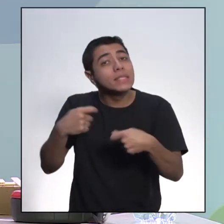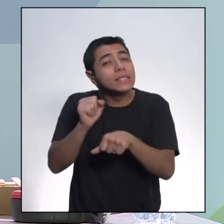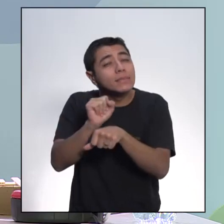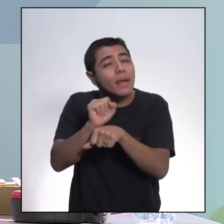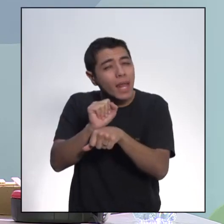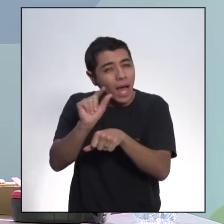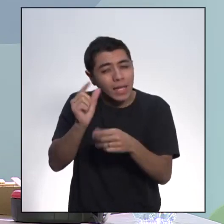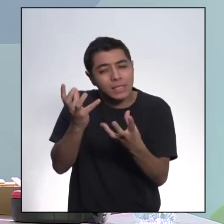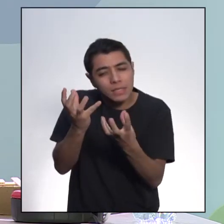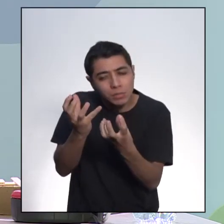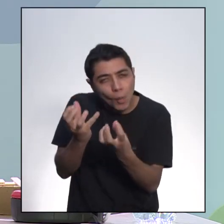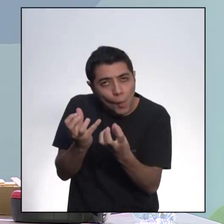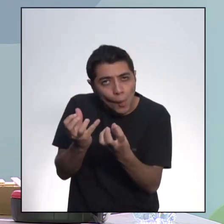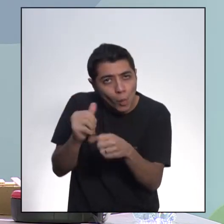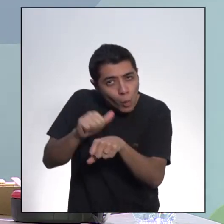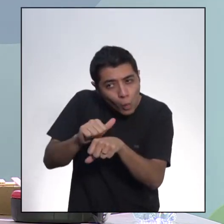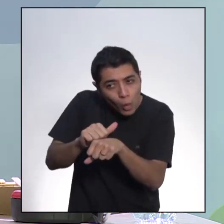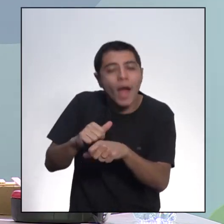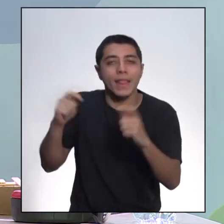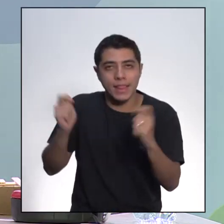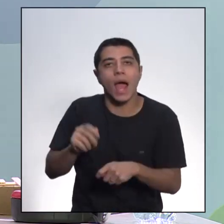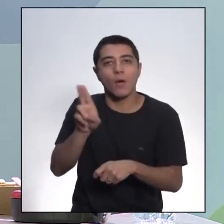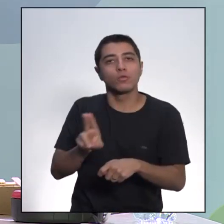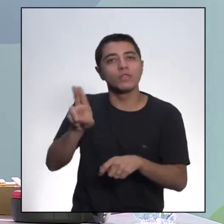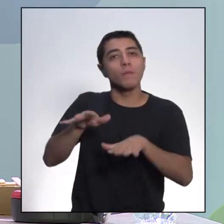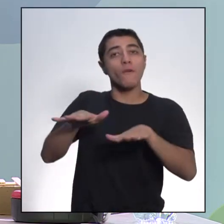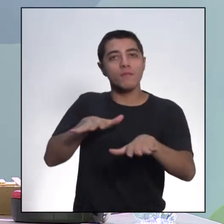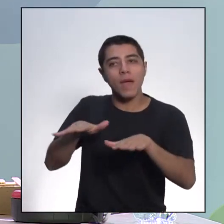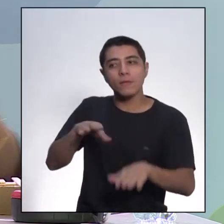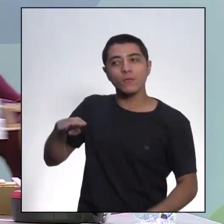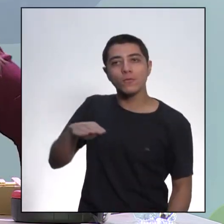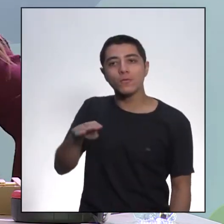nesse sentido, o que a gente vai fazer agora? Olha.